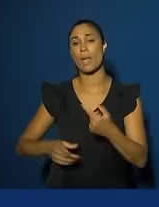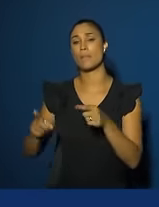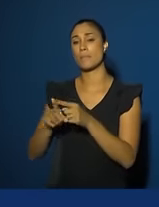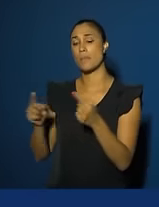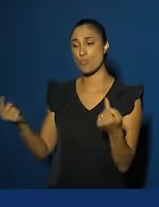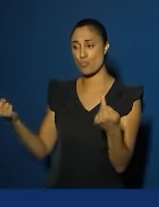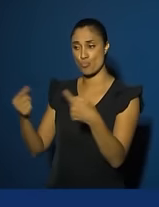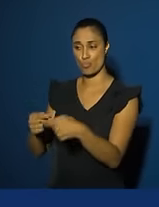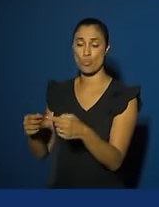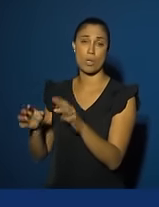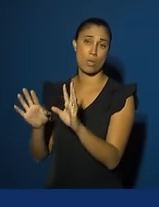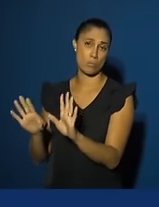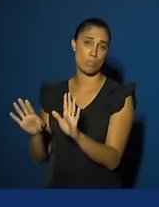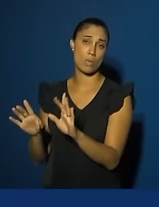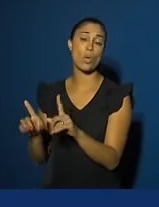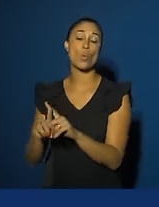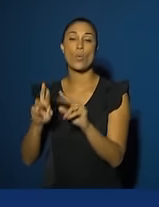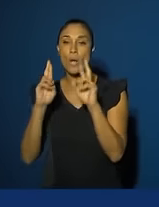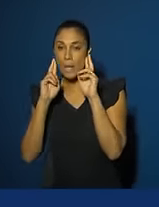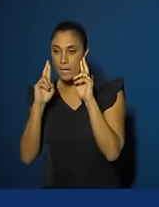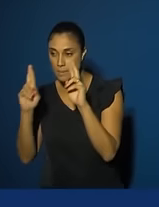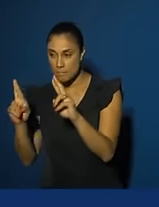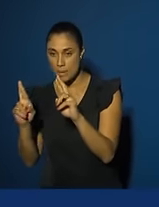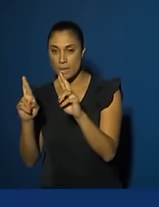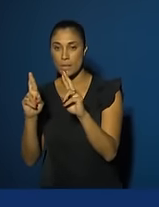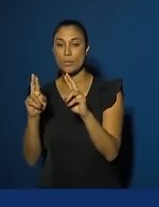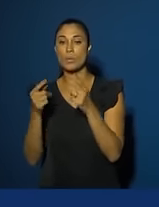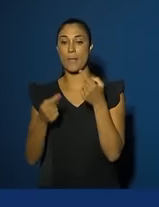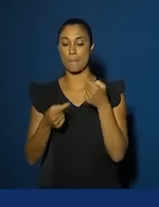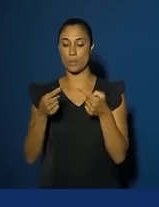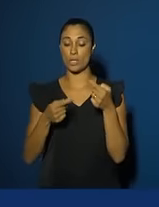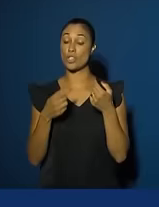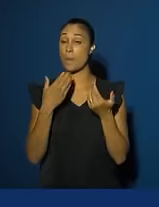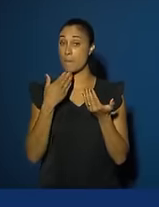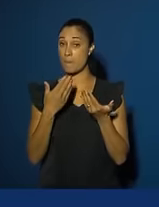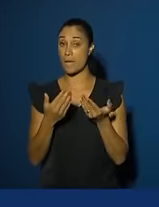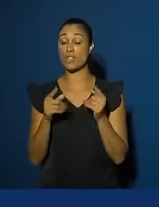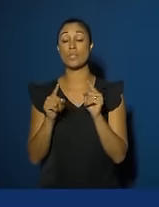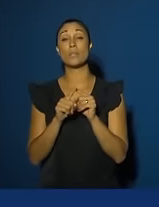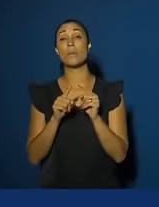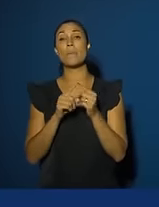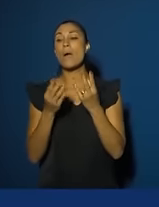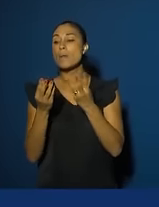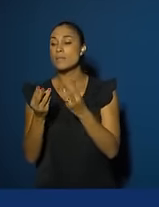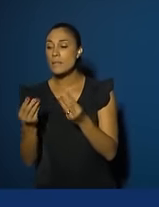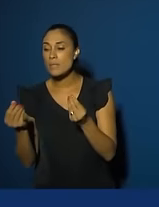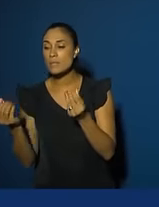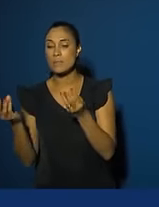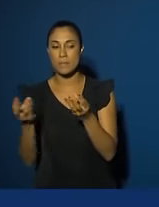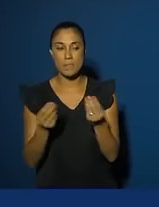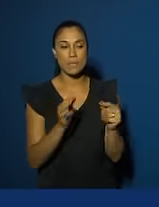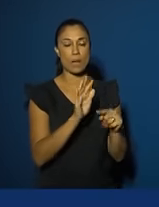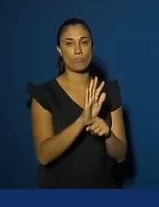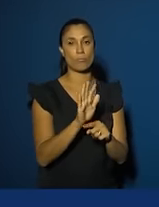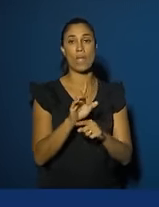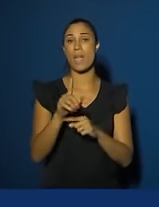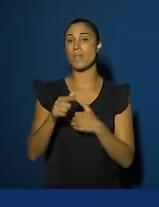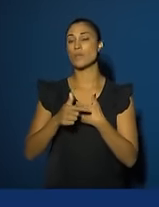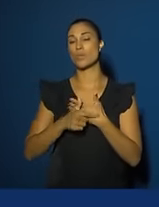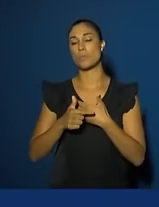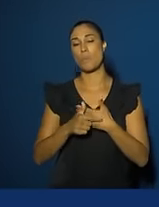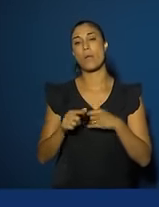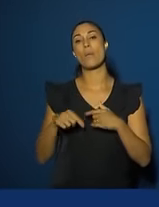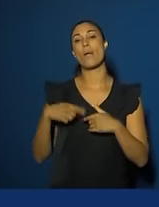adversários com o respeito devido que a política exige para sensibilizar é o nosso